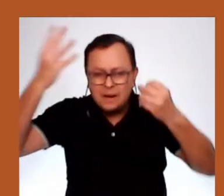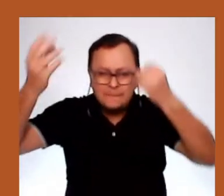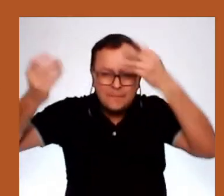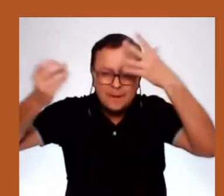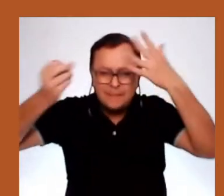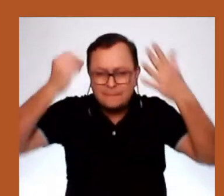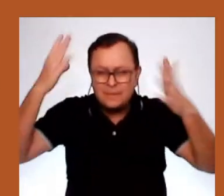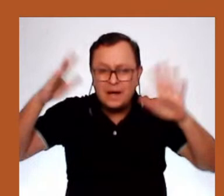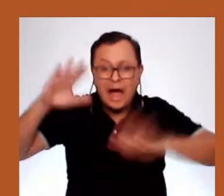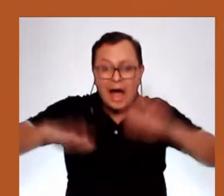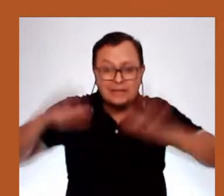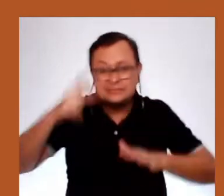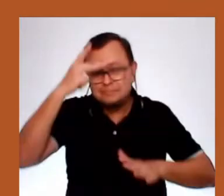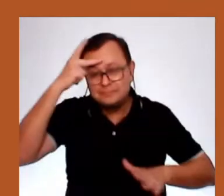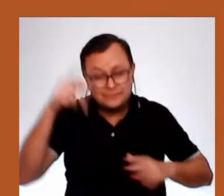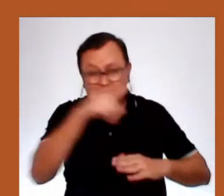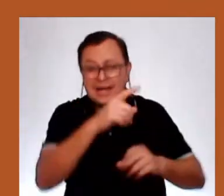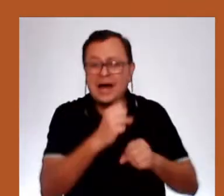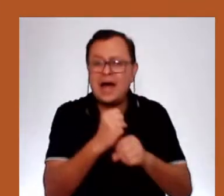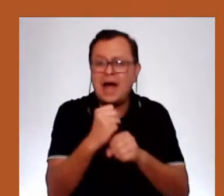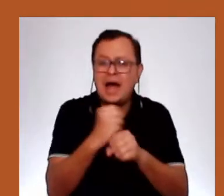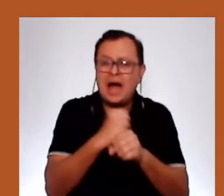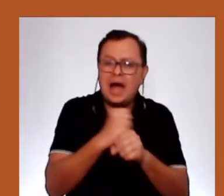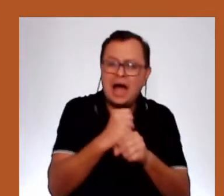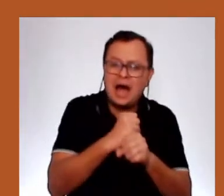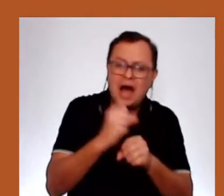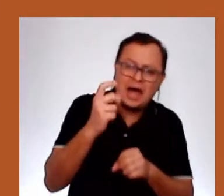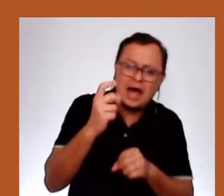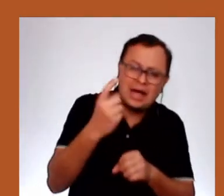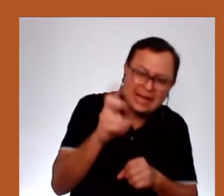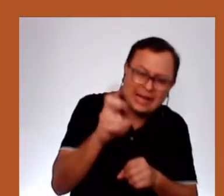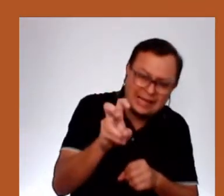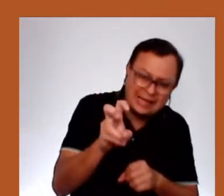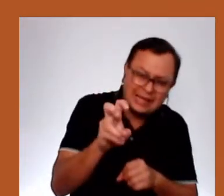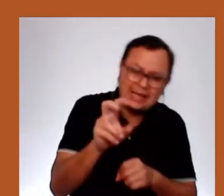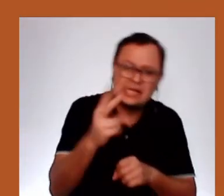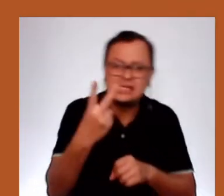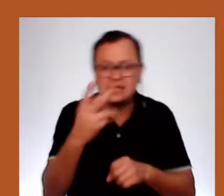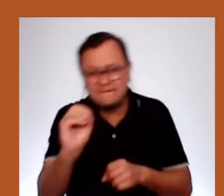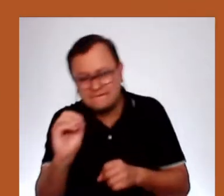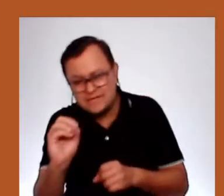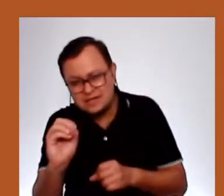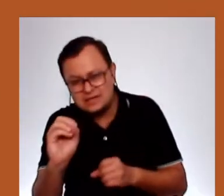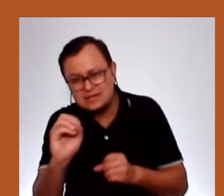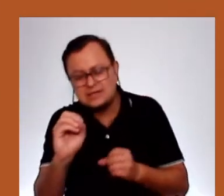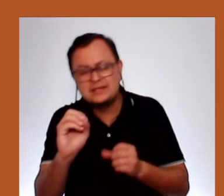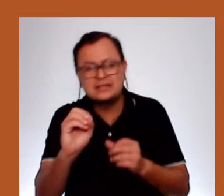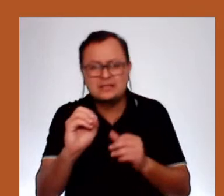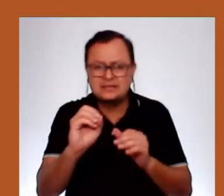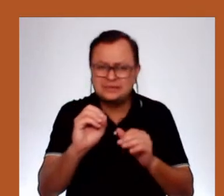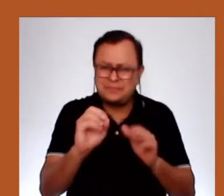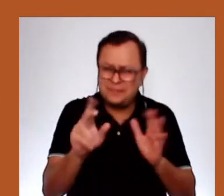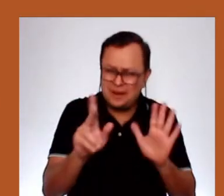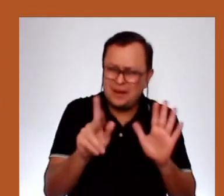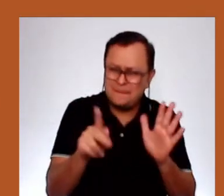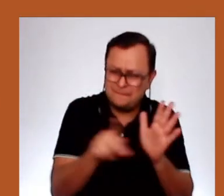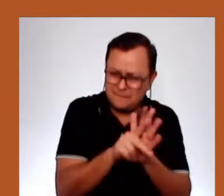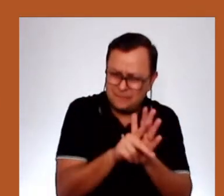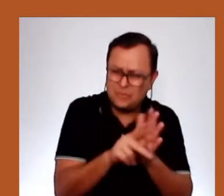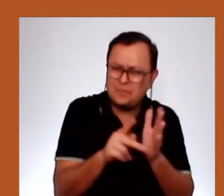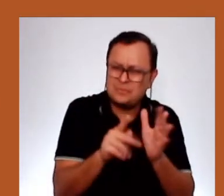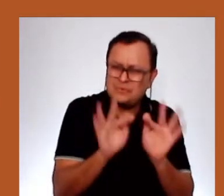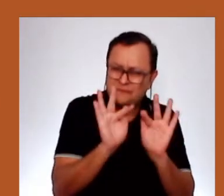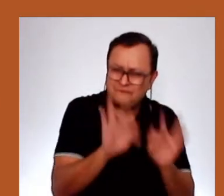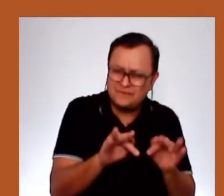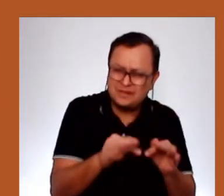e desde o primeiro momento é cuidado paliativo. Por quê? Porque é uma doença crônica, degenerativa,